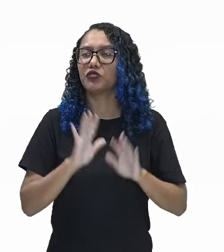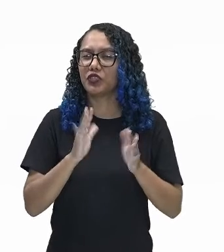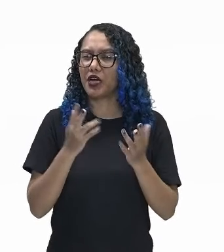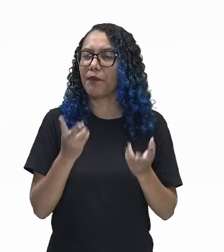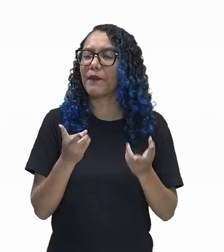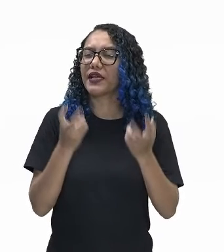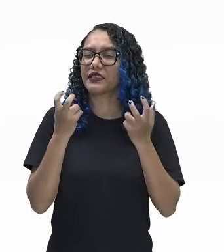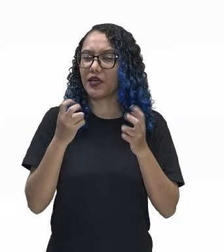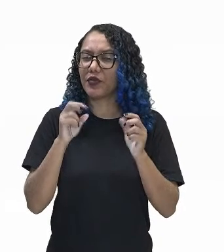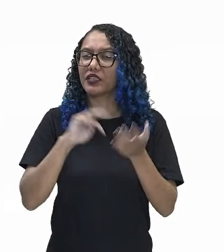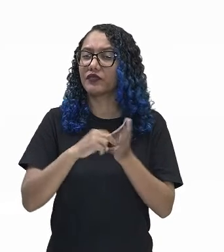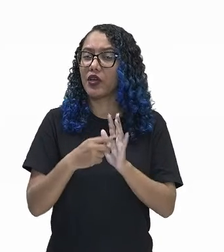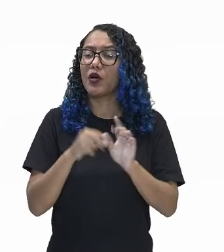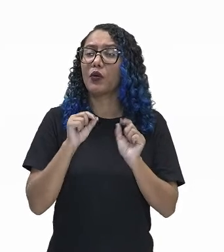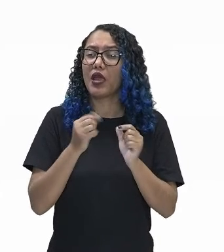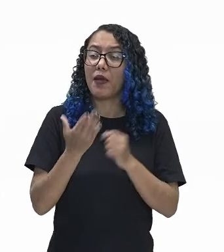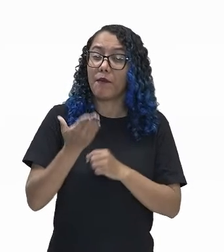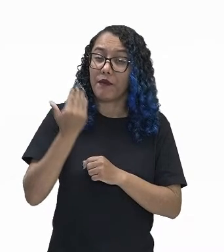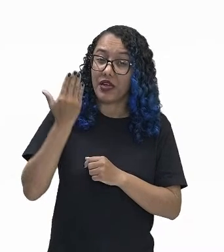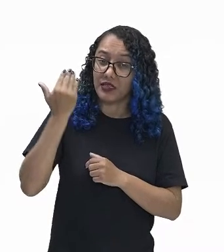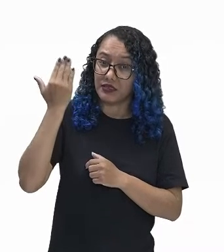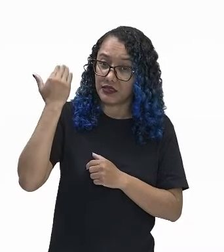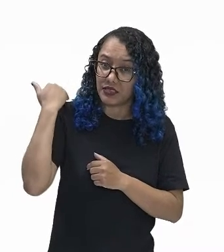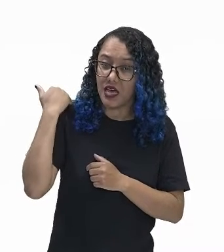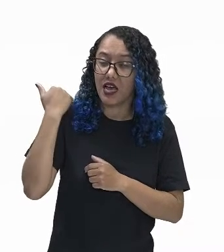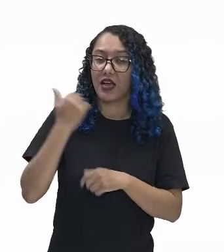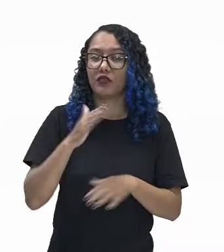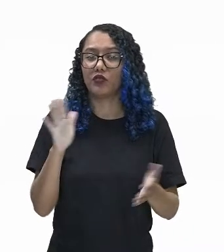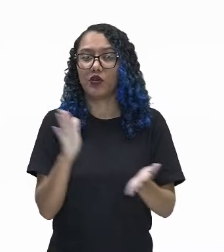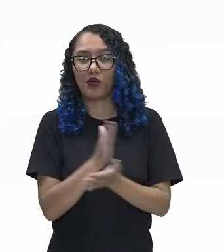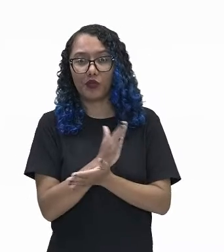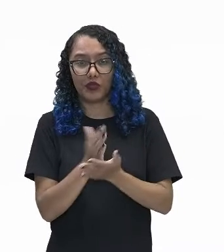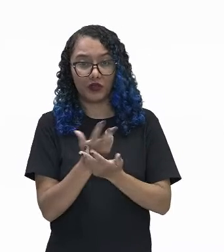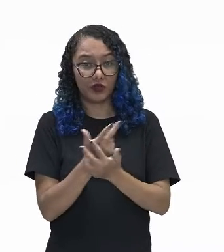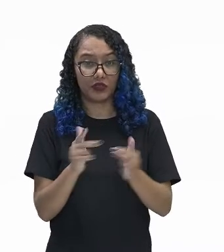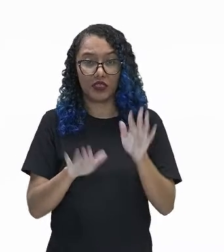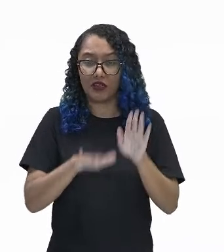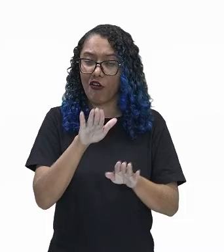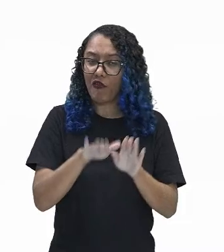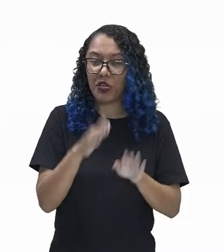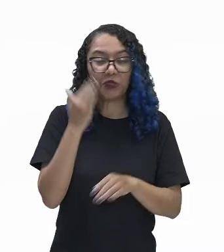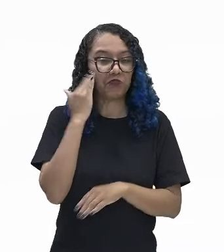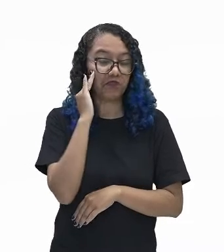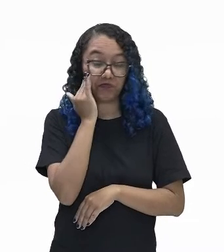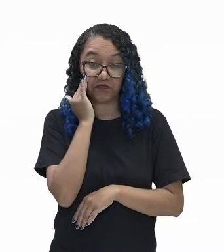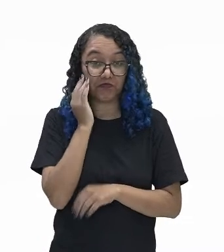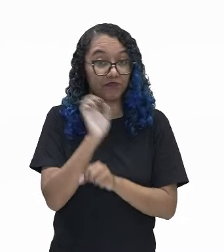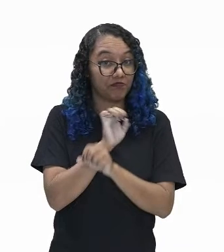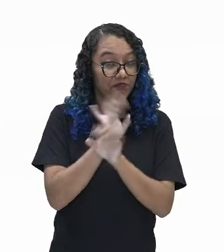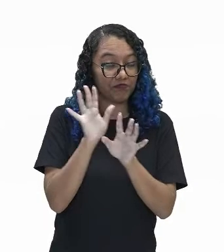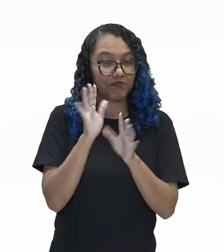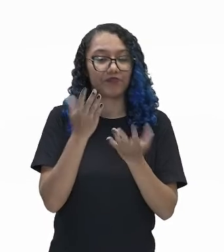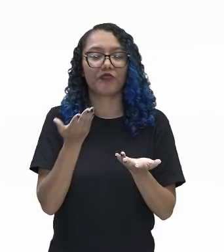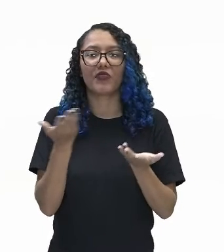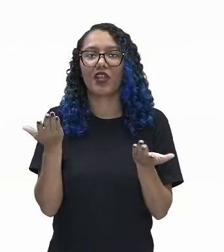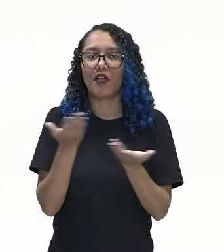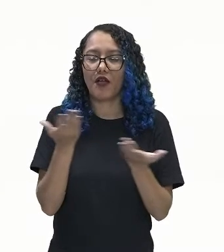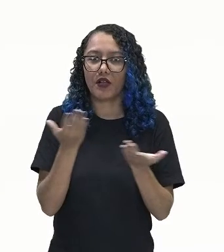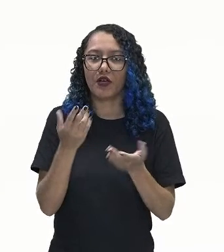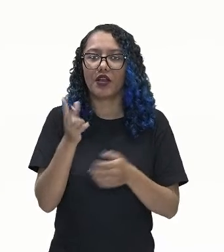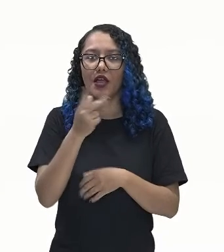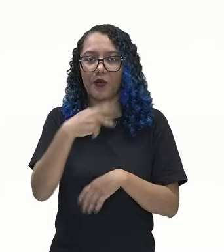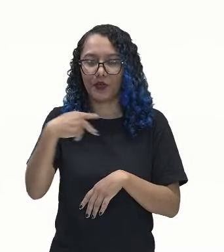no passado, provavelmente não está muito, tem coisas aqui que talvez a gente não entenda. Acontecia o indivíduo